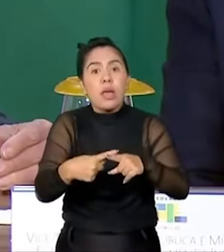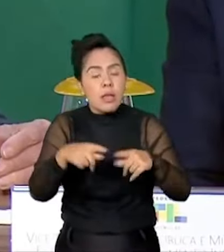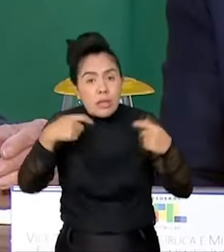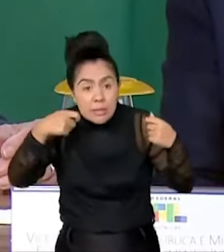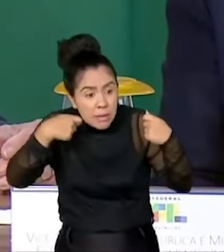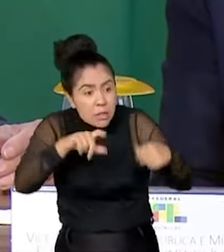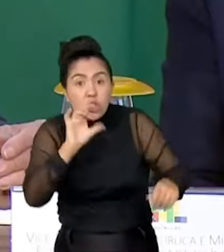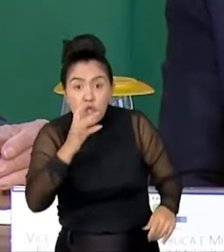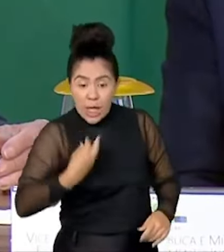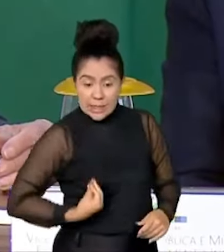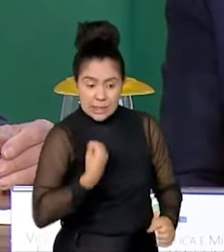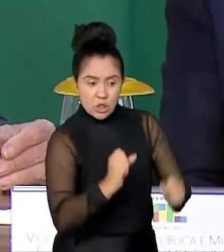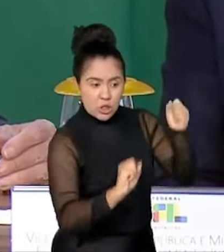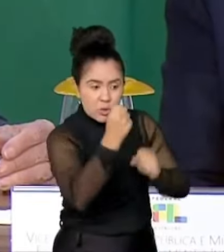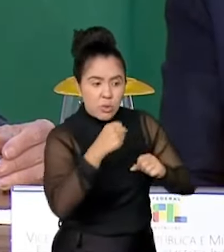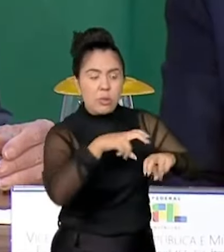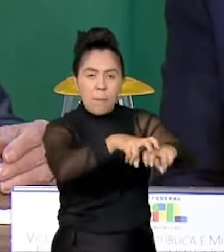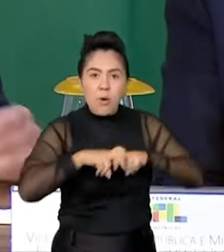consumo.